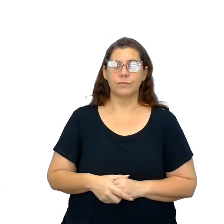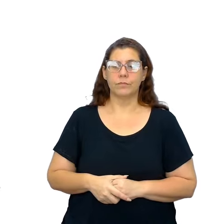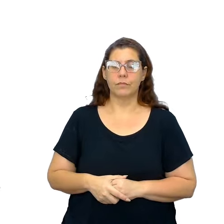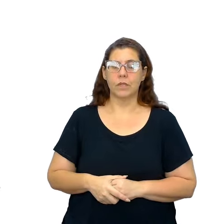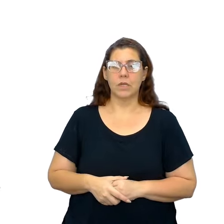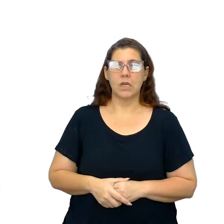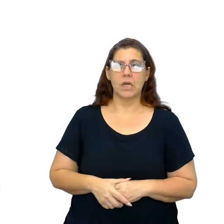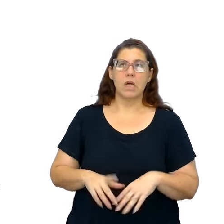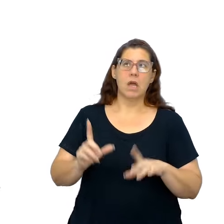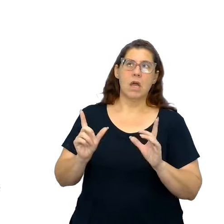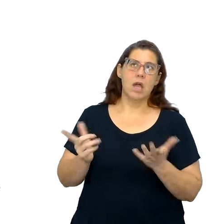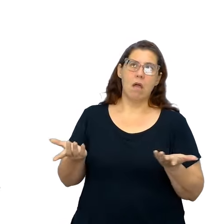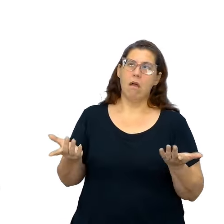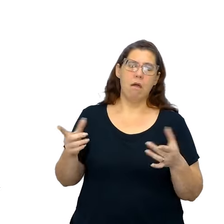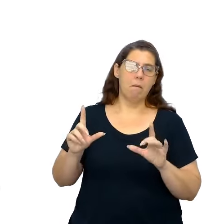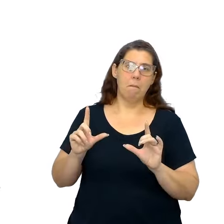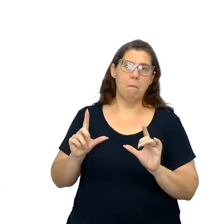menos